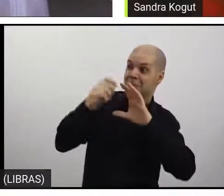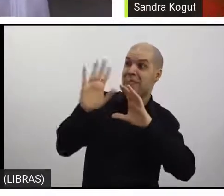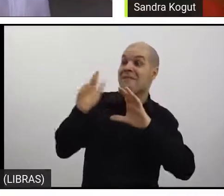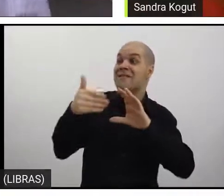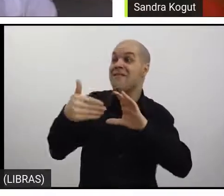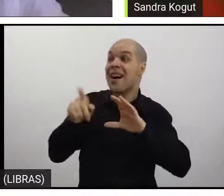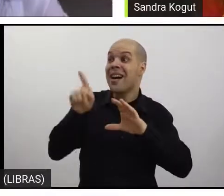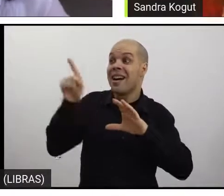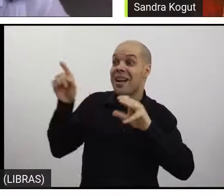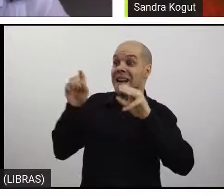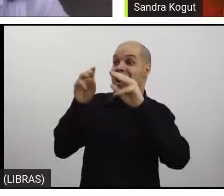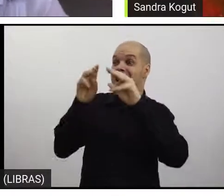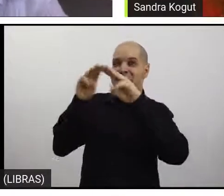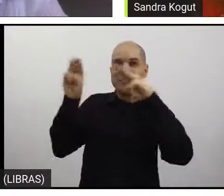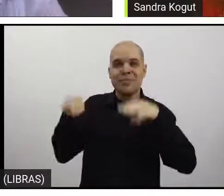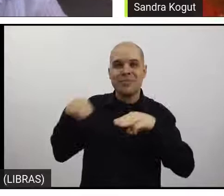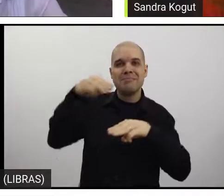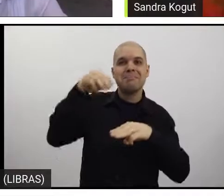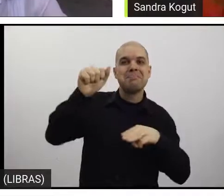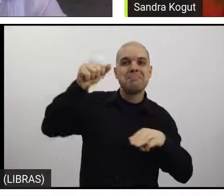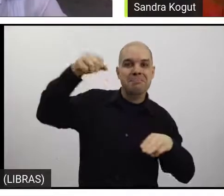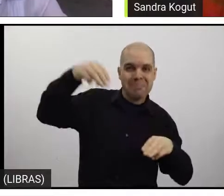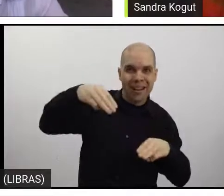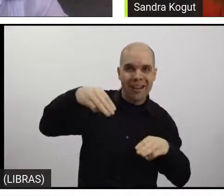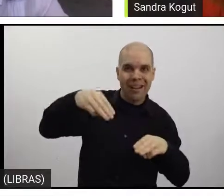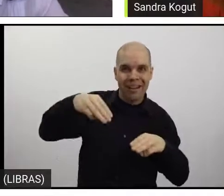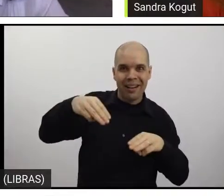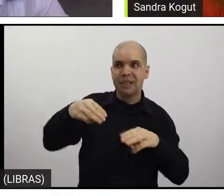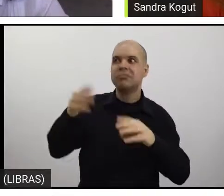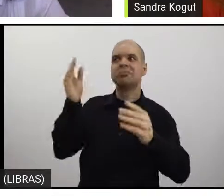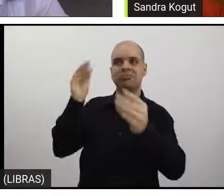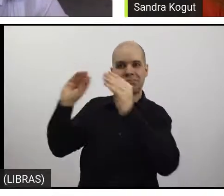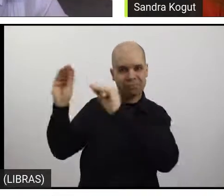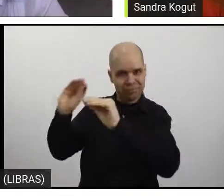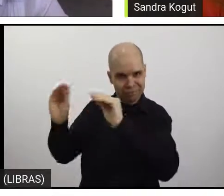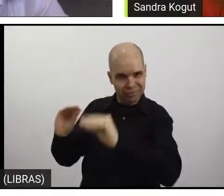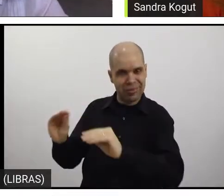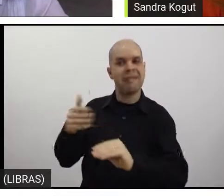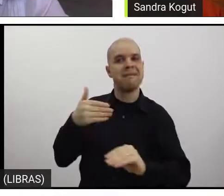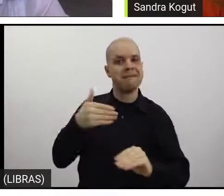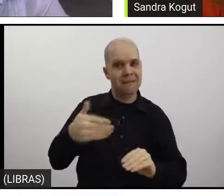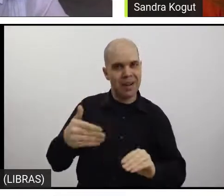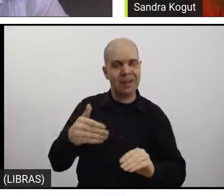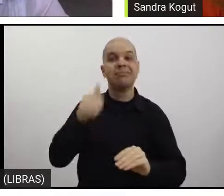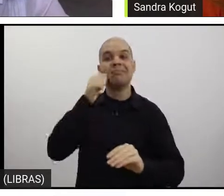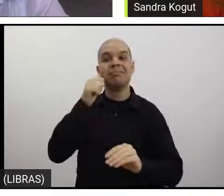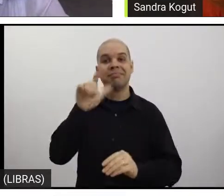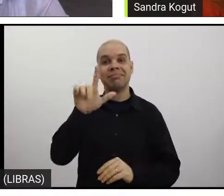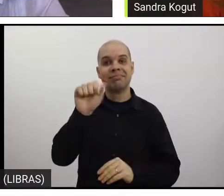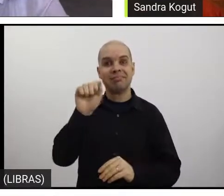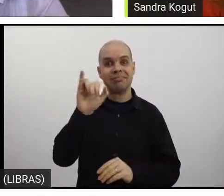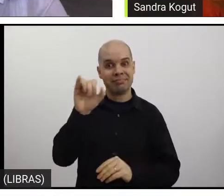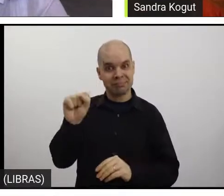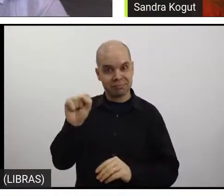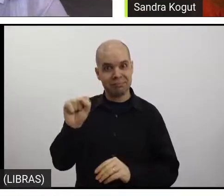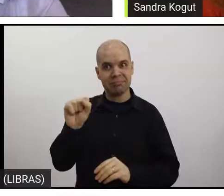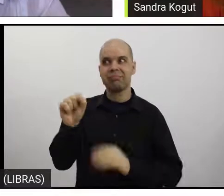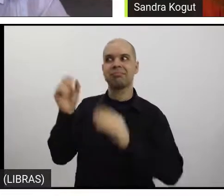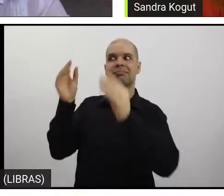no MAM. E que a Laís, que está organizando, né? Inclusive, ela também me ajudou aqui